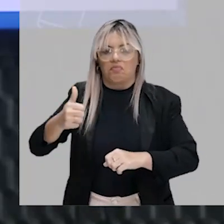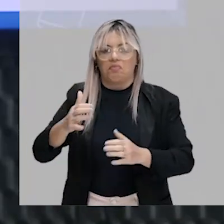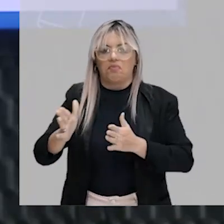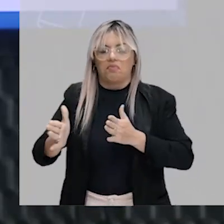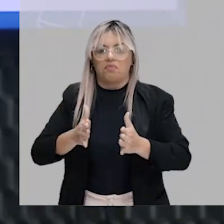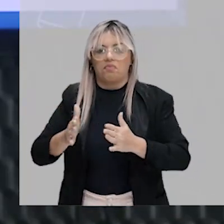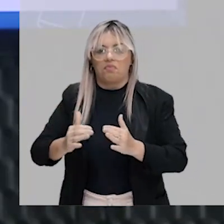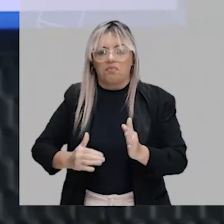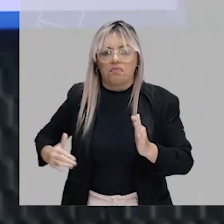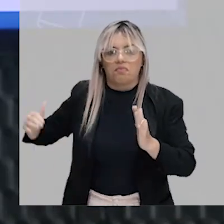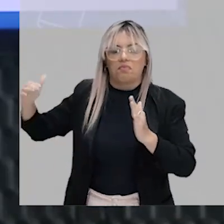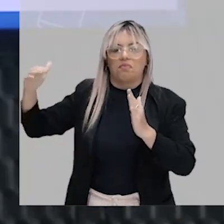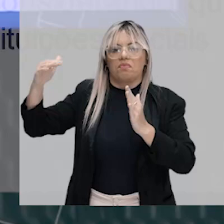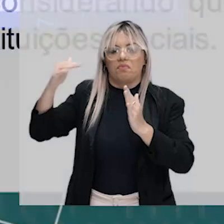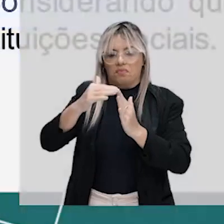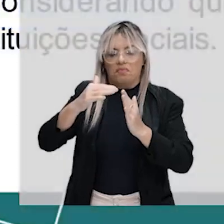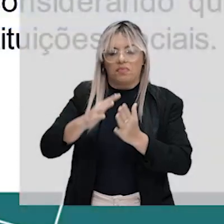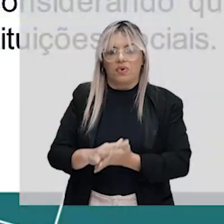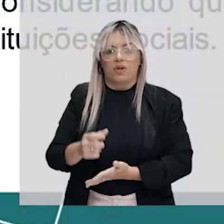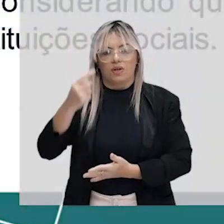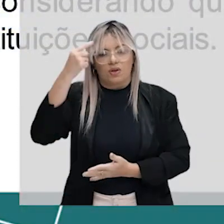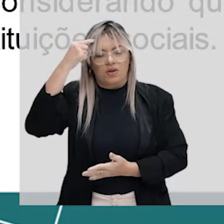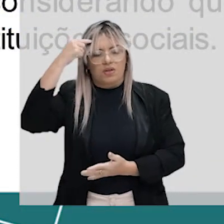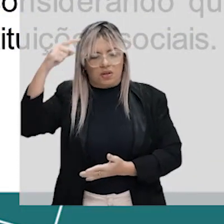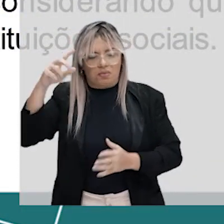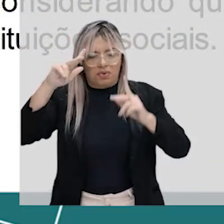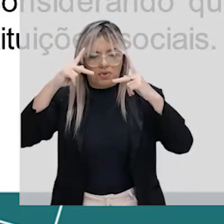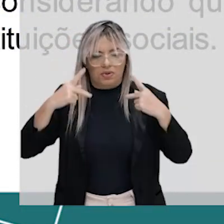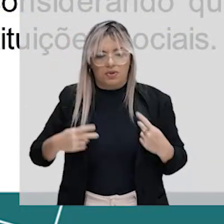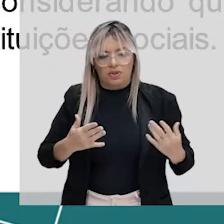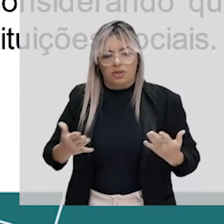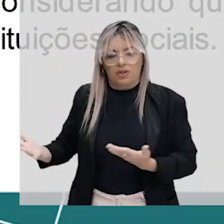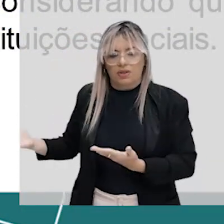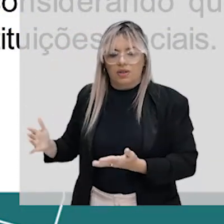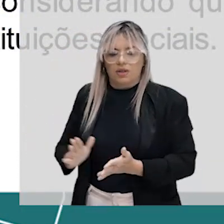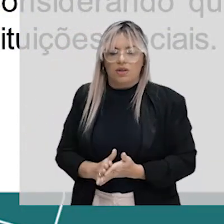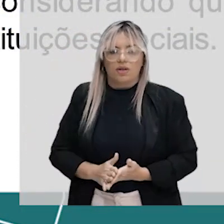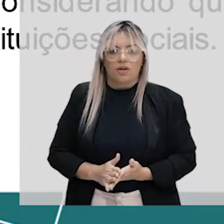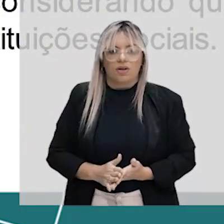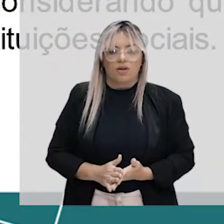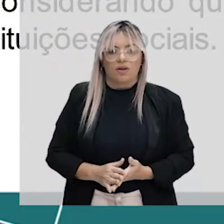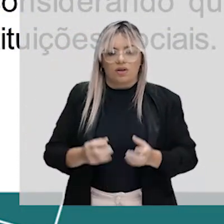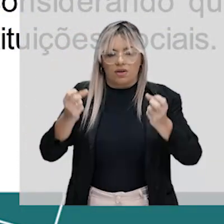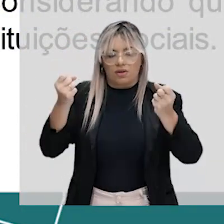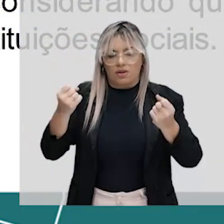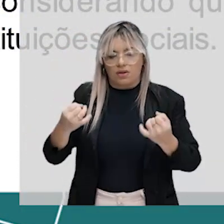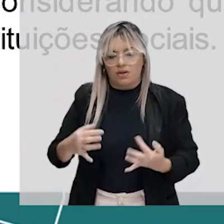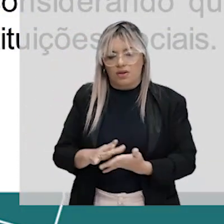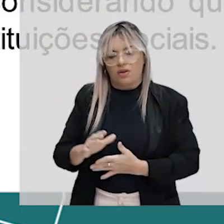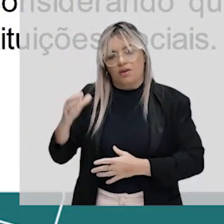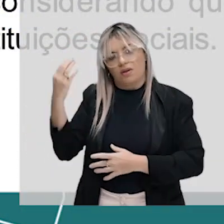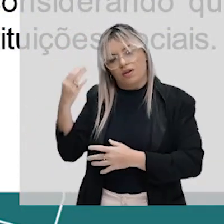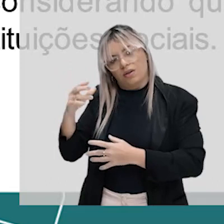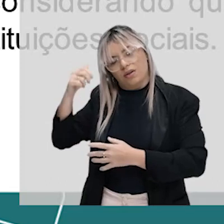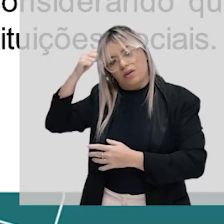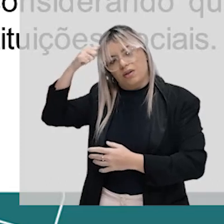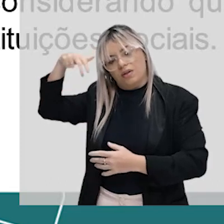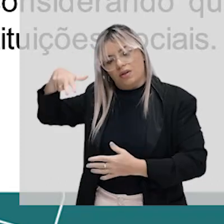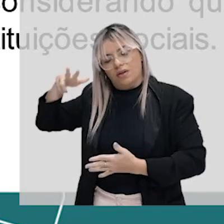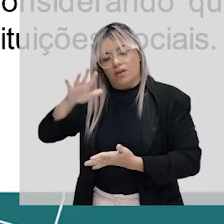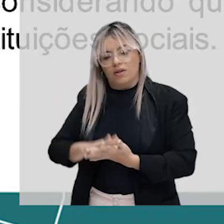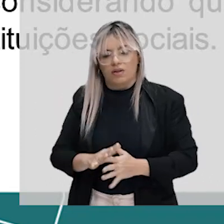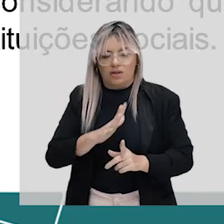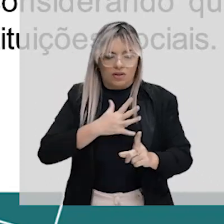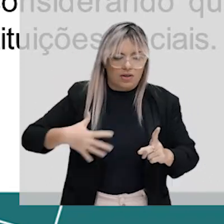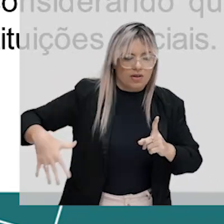fase mais evoluída do pensamento humano. E aí, por falar em ciência, por falar em Augusto Comte, por falar em